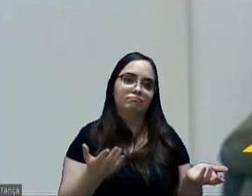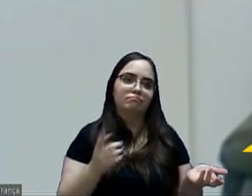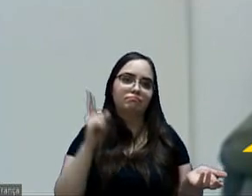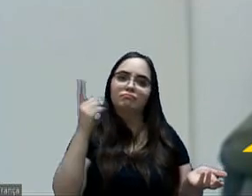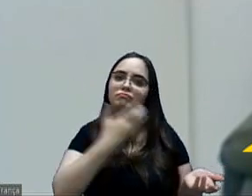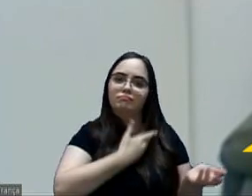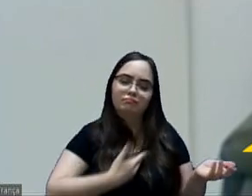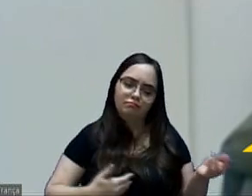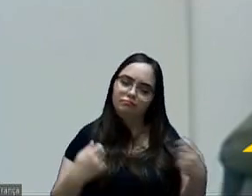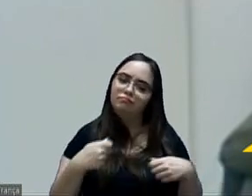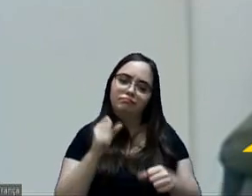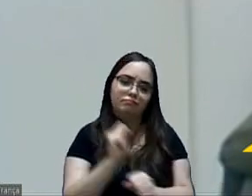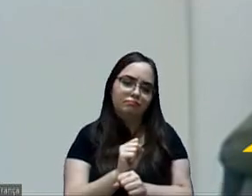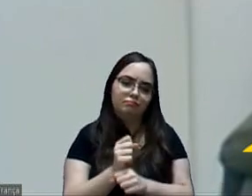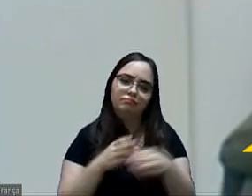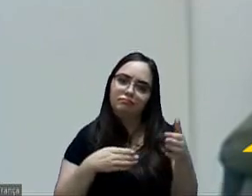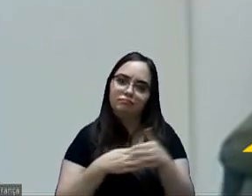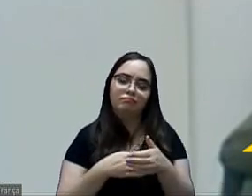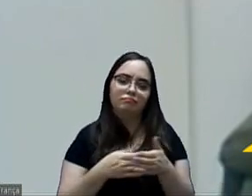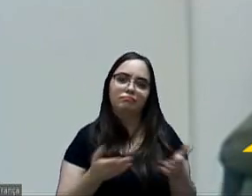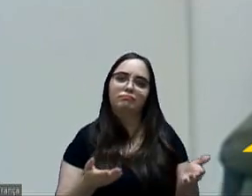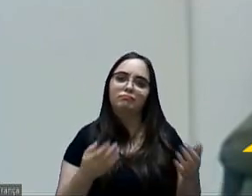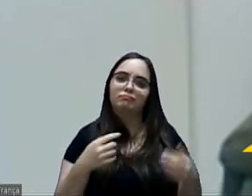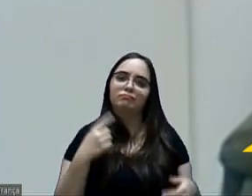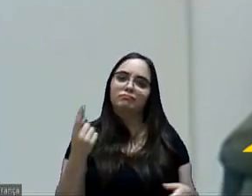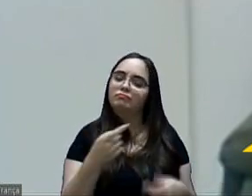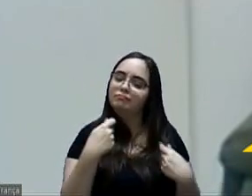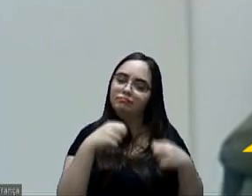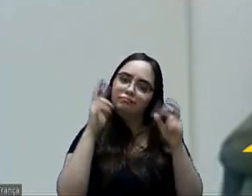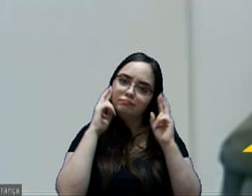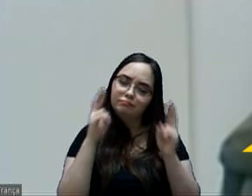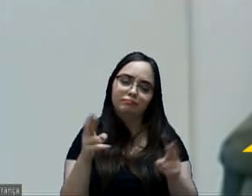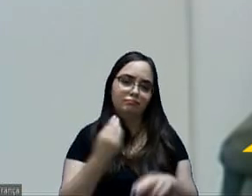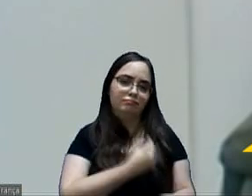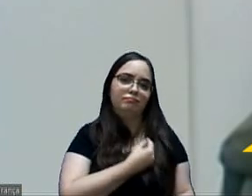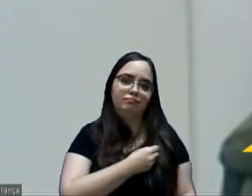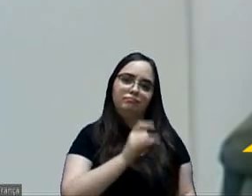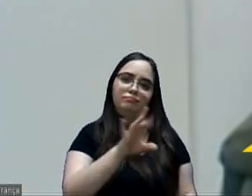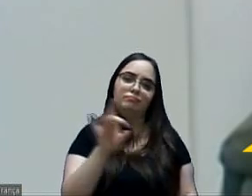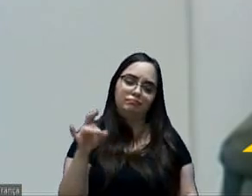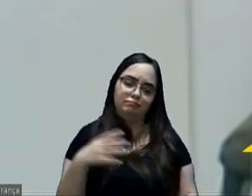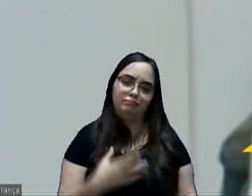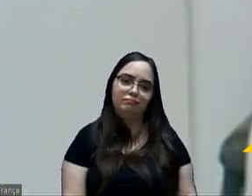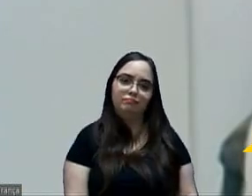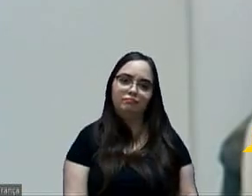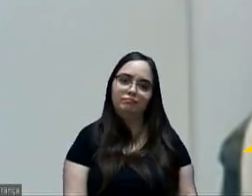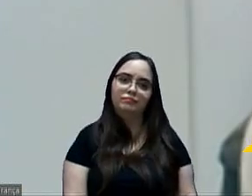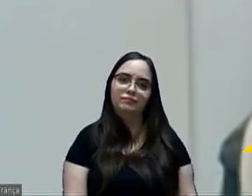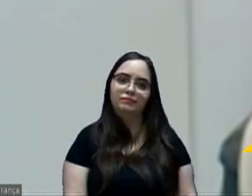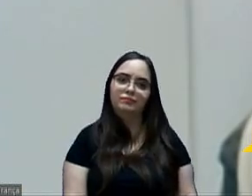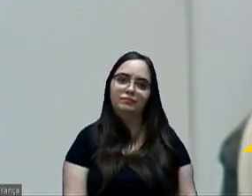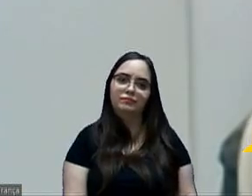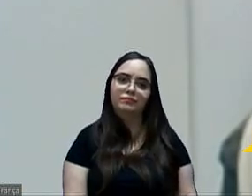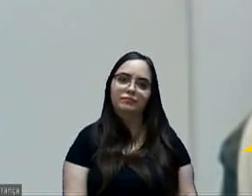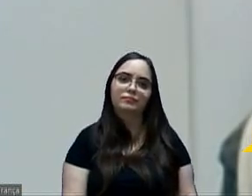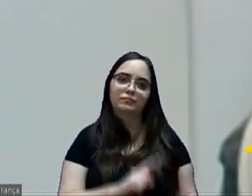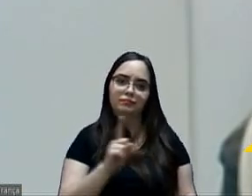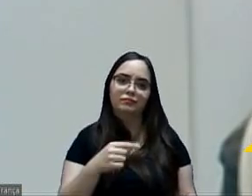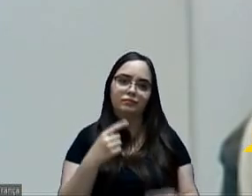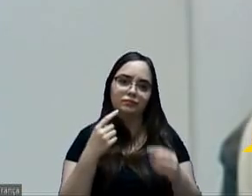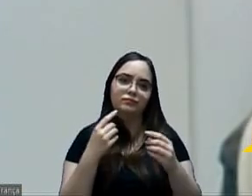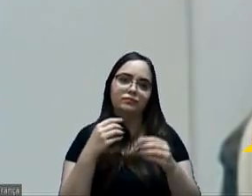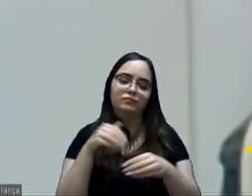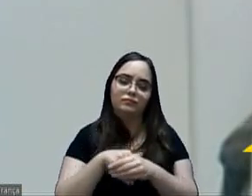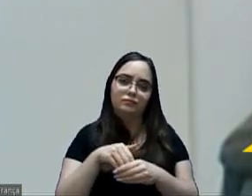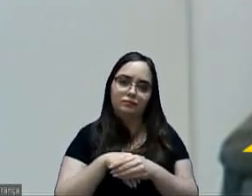barrou. Isso é um desrespeito com as vidas humanas que nós estamos perdendo. Então, com certeza que nós vamos votar favorável